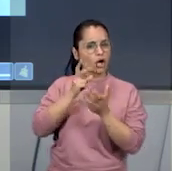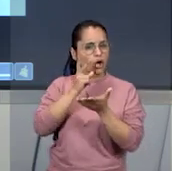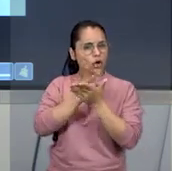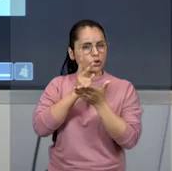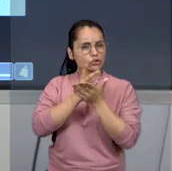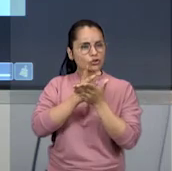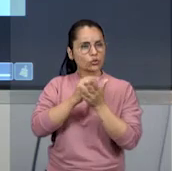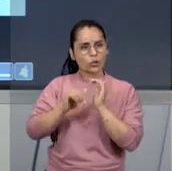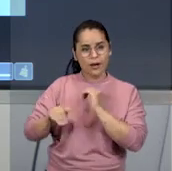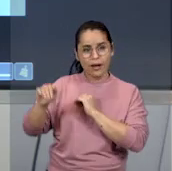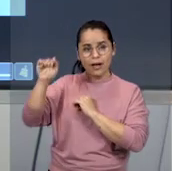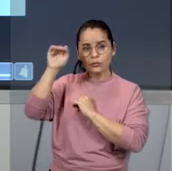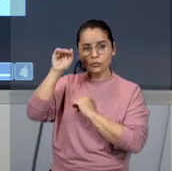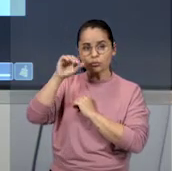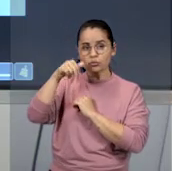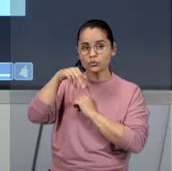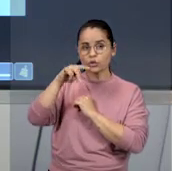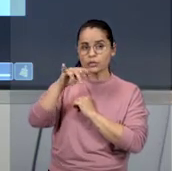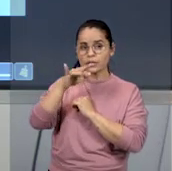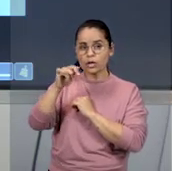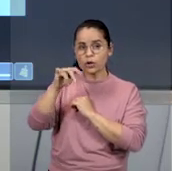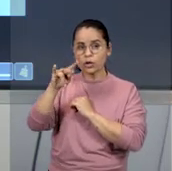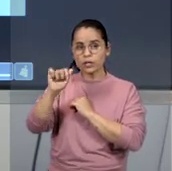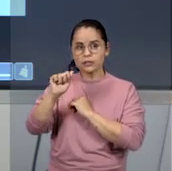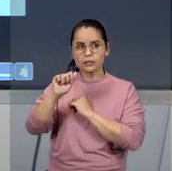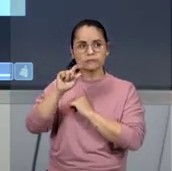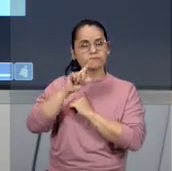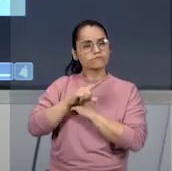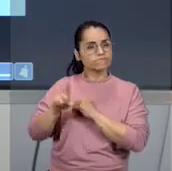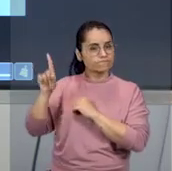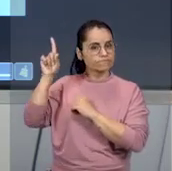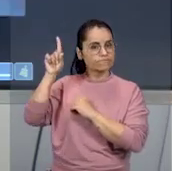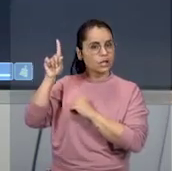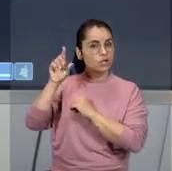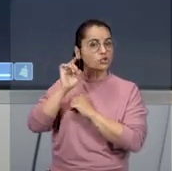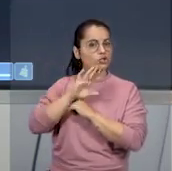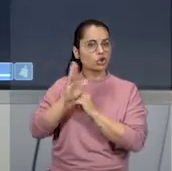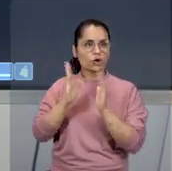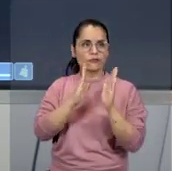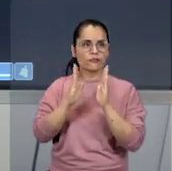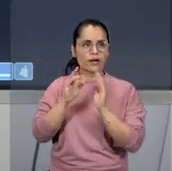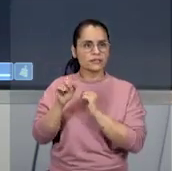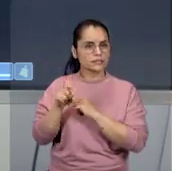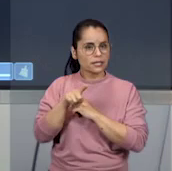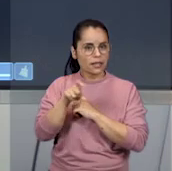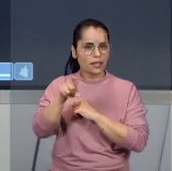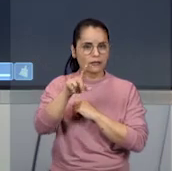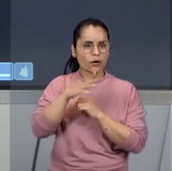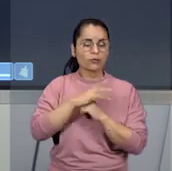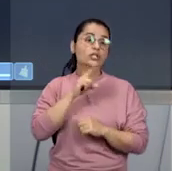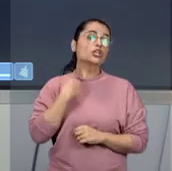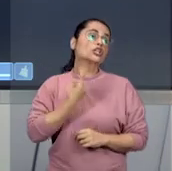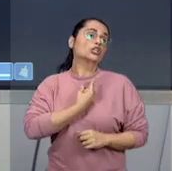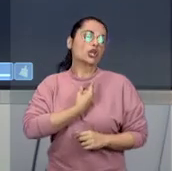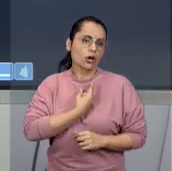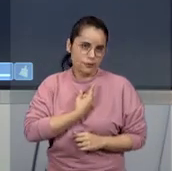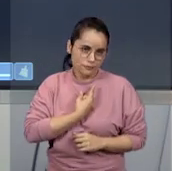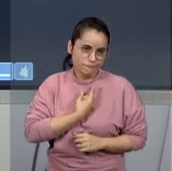no adulto. Urocordado está na fase larval. E nós,